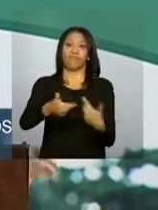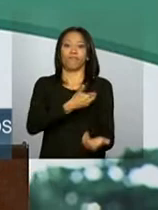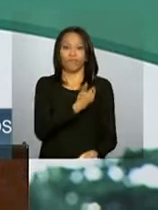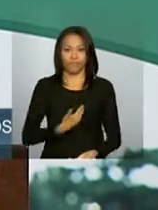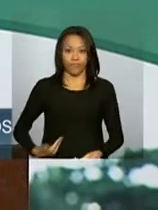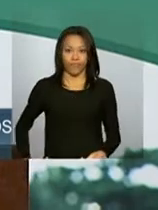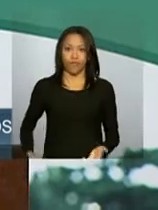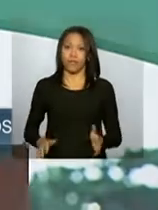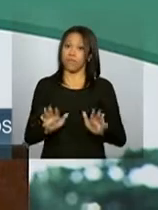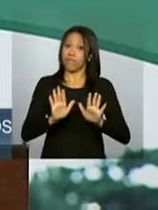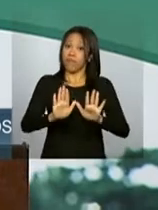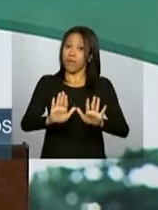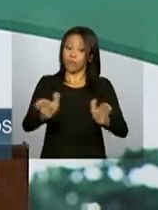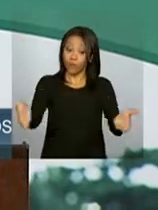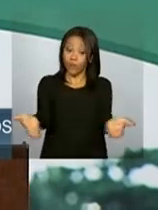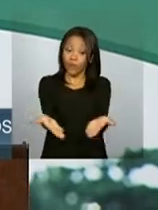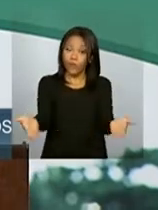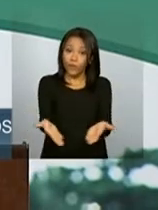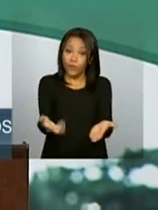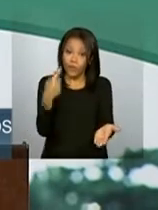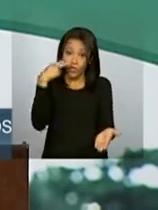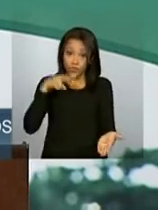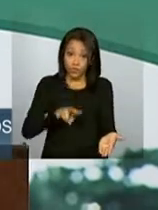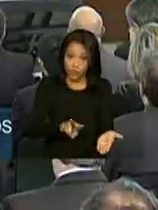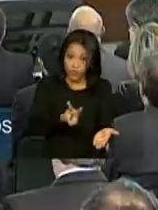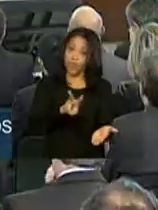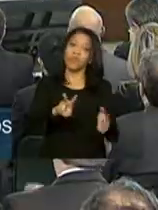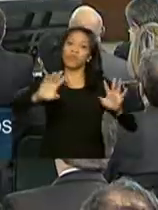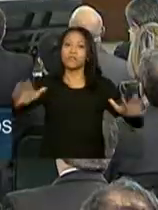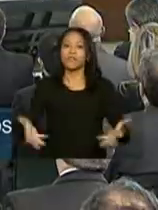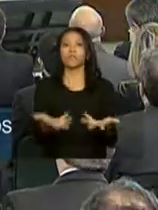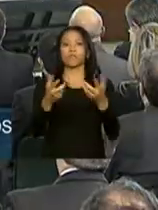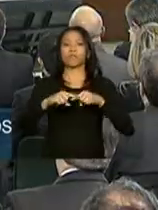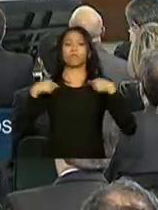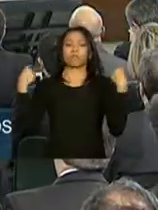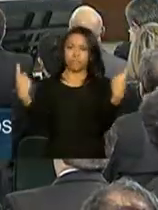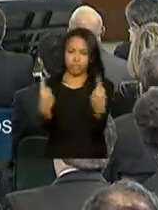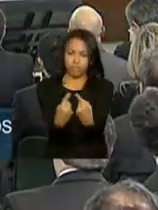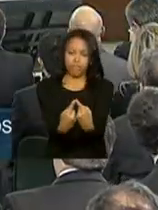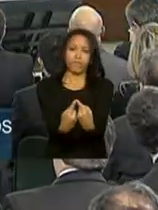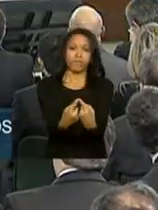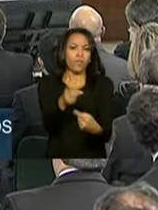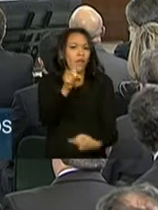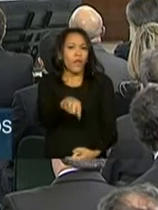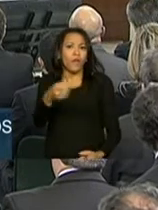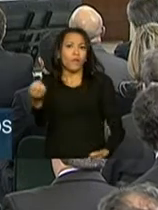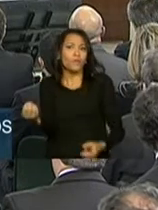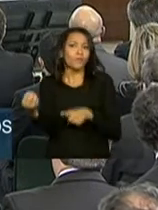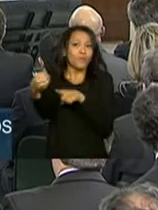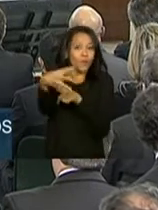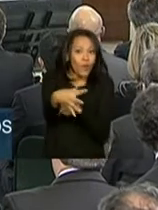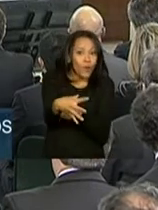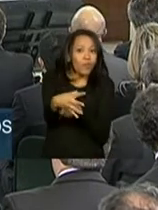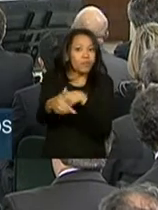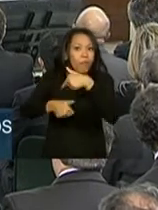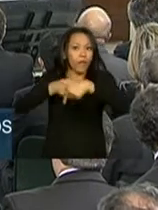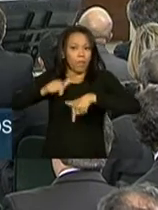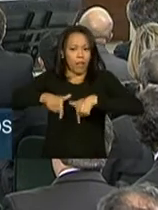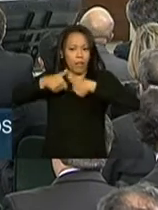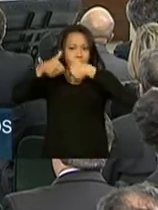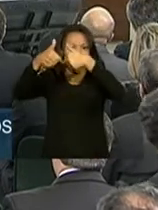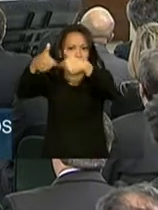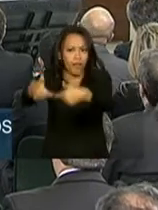Pois o que assistimos aqui hoje nessa solenidade é o novo em sua forma mais